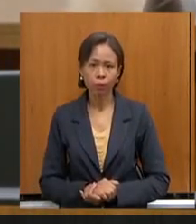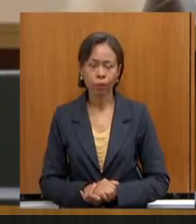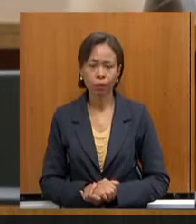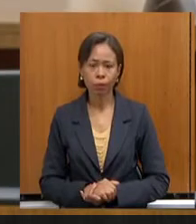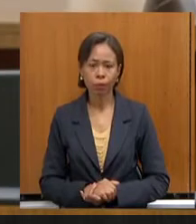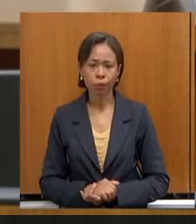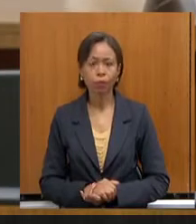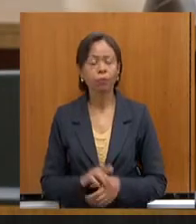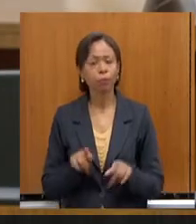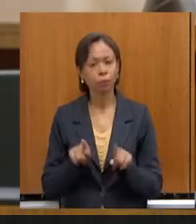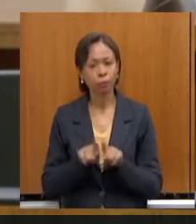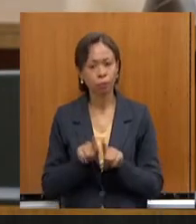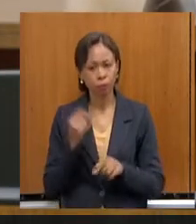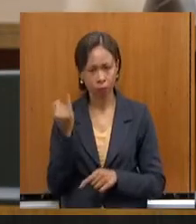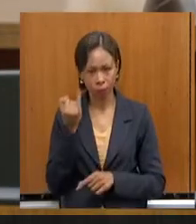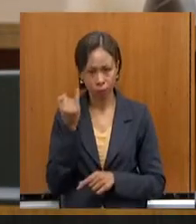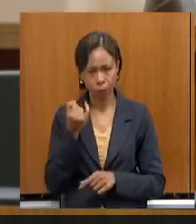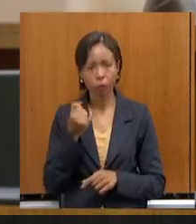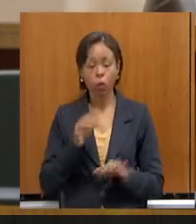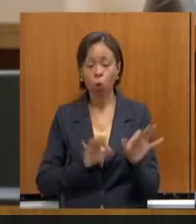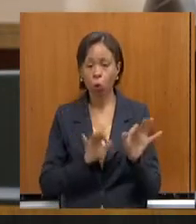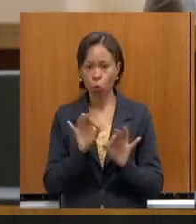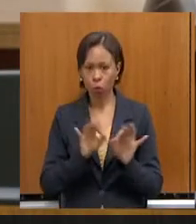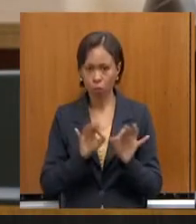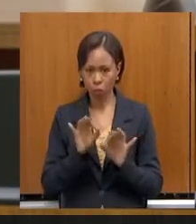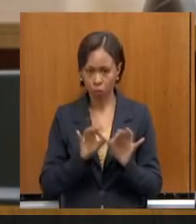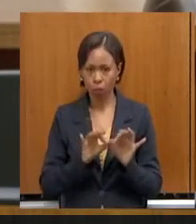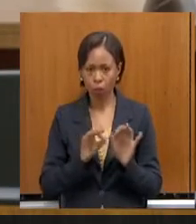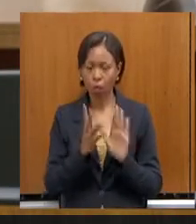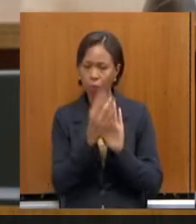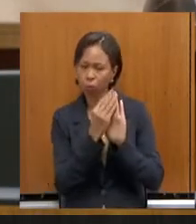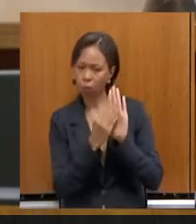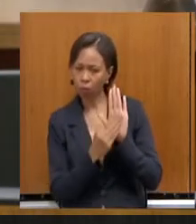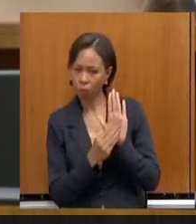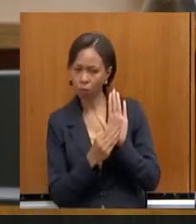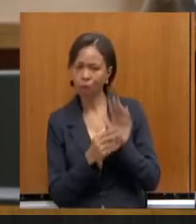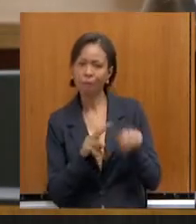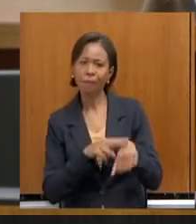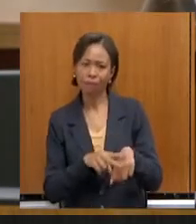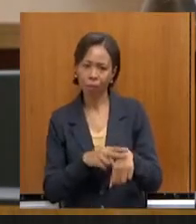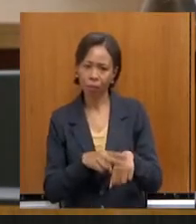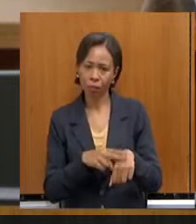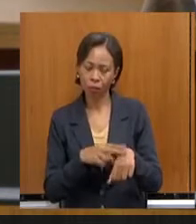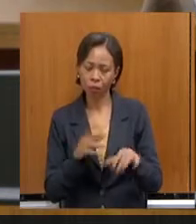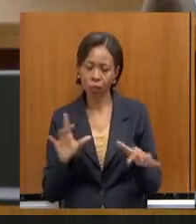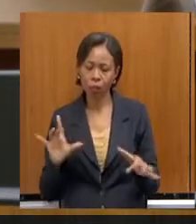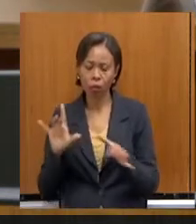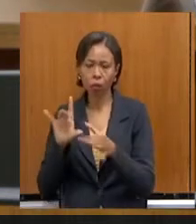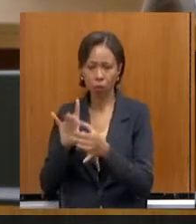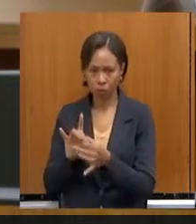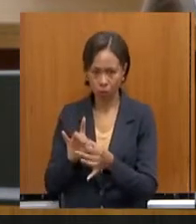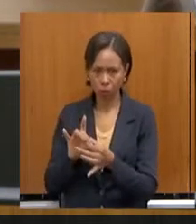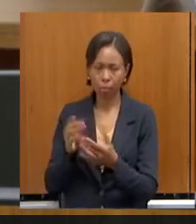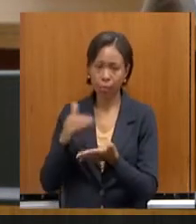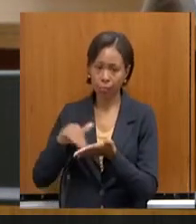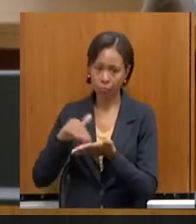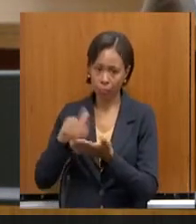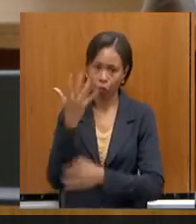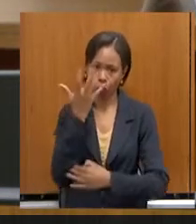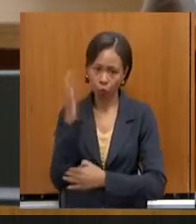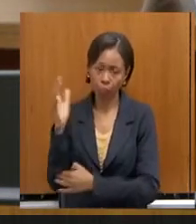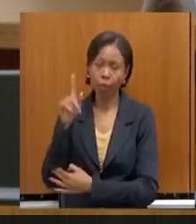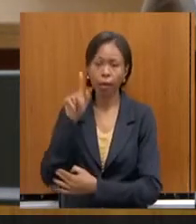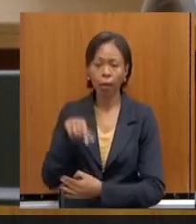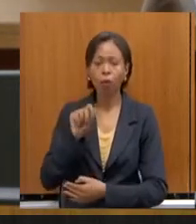e o outro importante programa já na agenda Verde vinculado à secretaria do Instituto Estadual de florestas é o